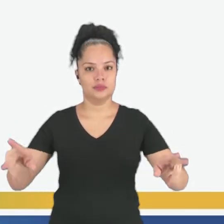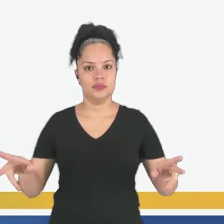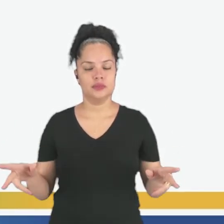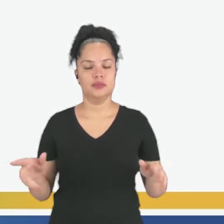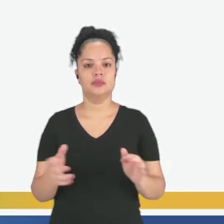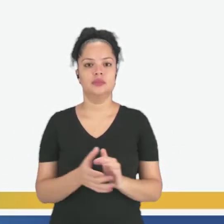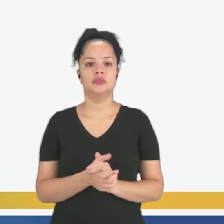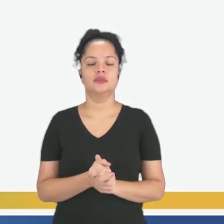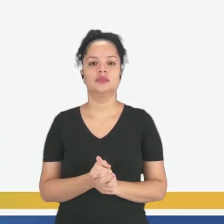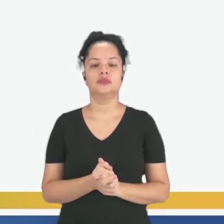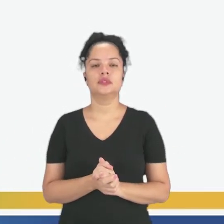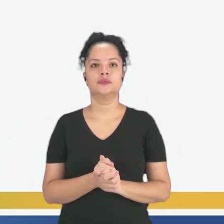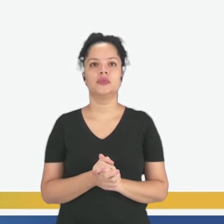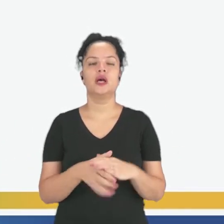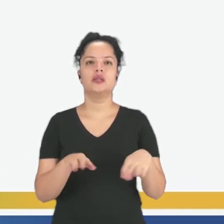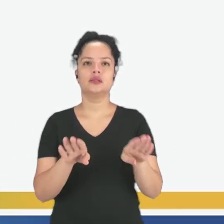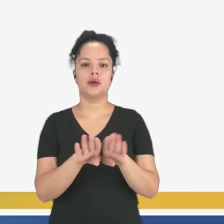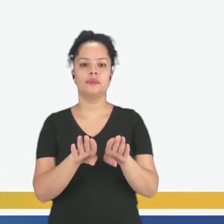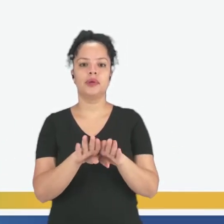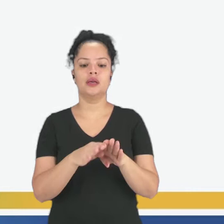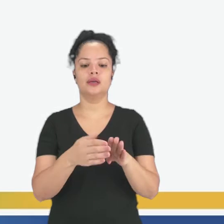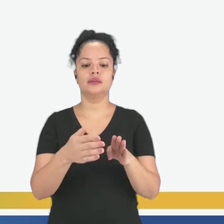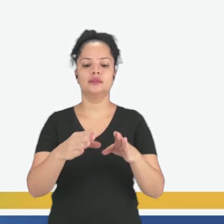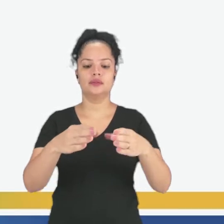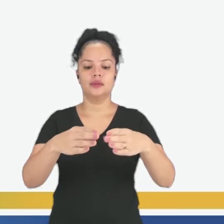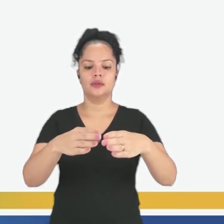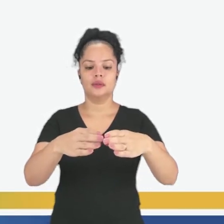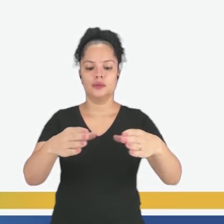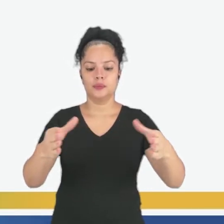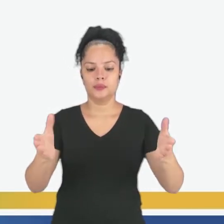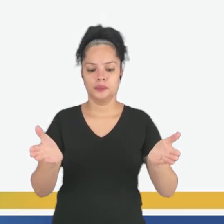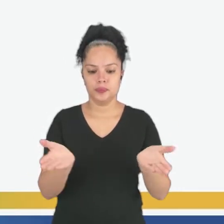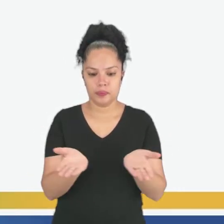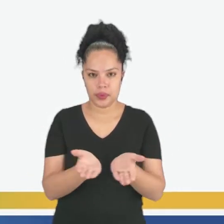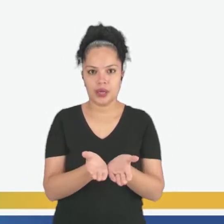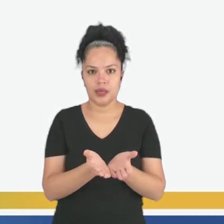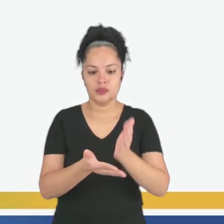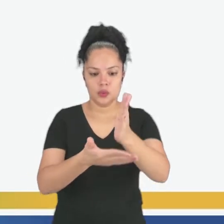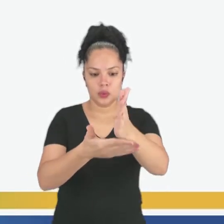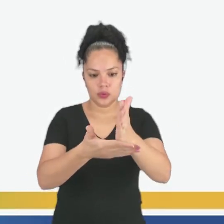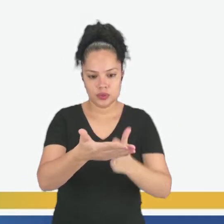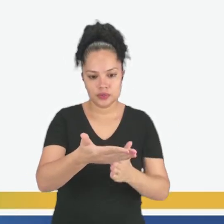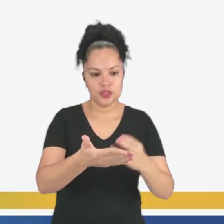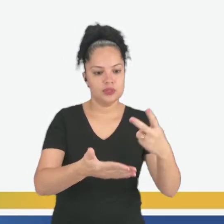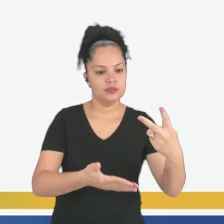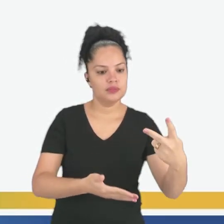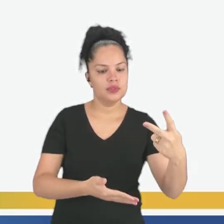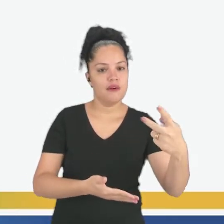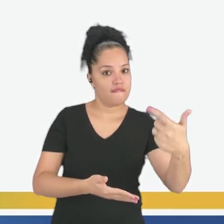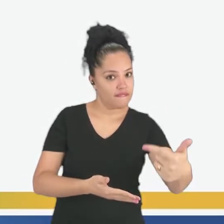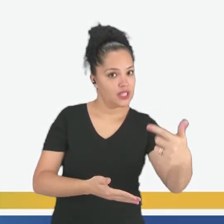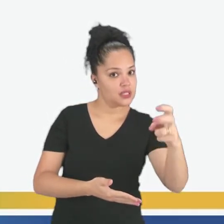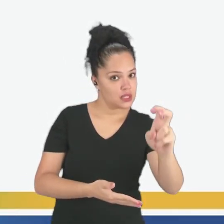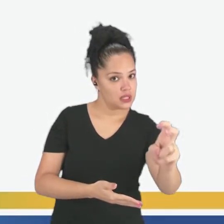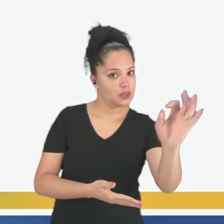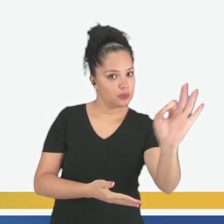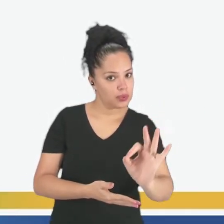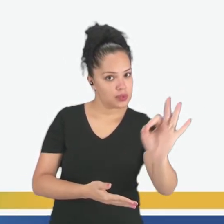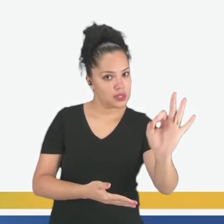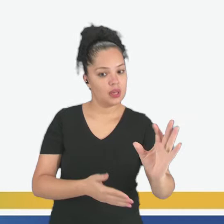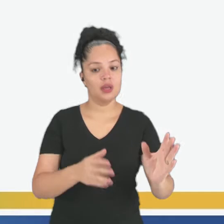ok? Aí a outra porcentagem vai ser, os outros 50% vão ser divididos ao meio, ou seja, 25 e 25. 25% tem que